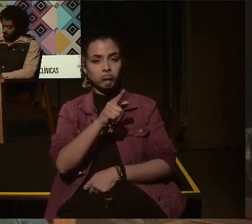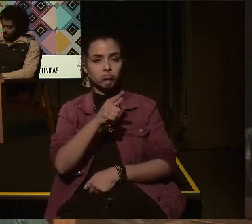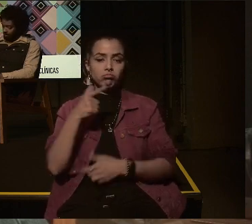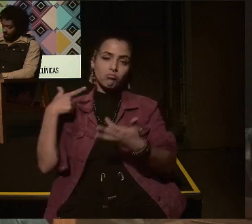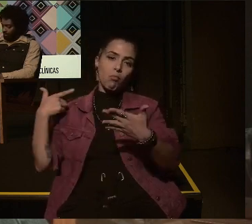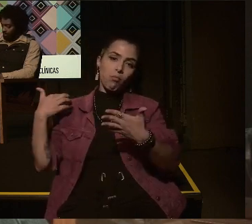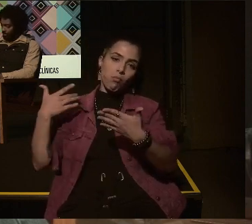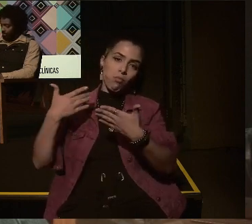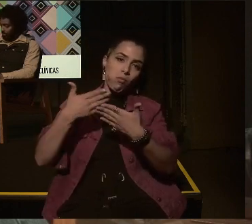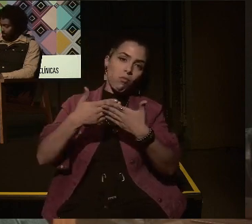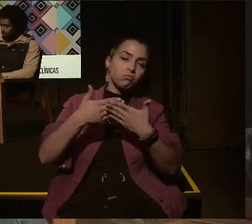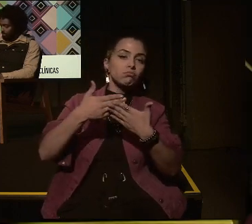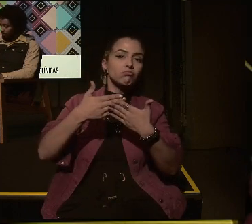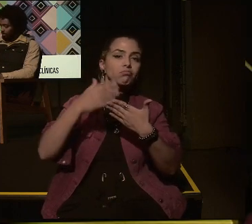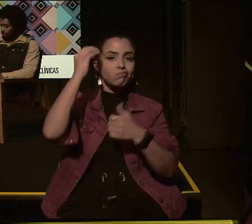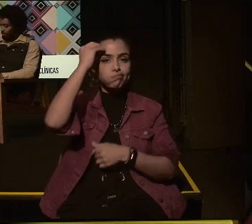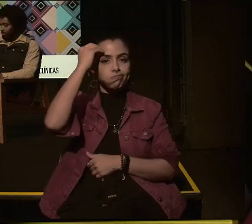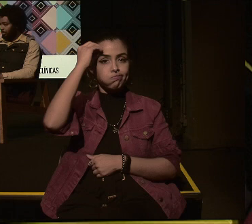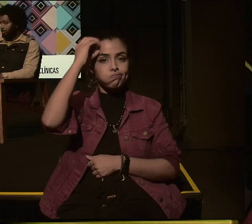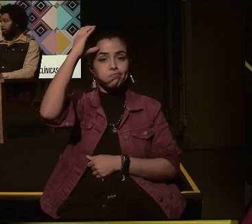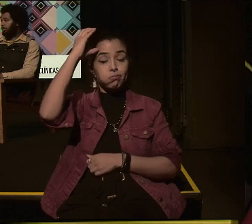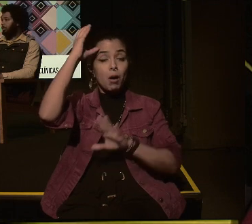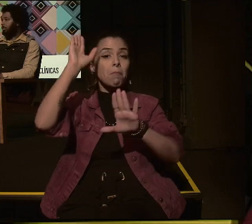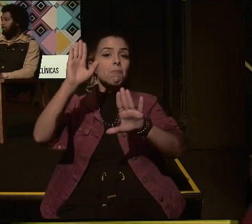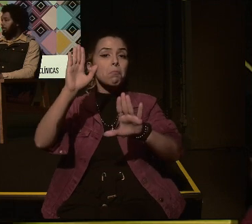eu tinha aprendido na minha graduação.